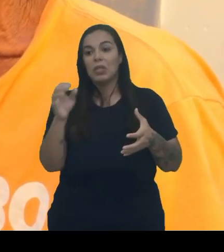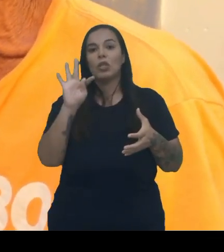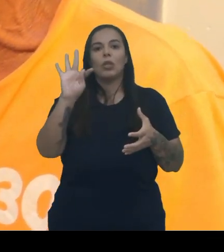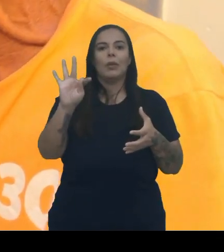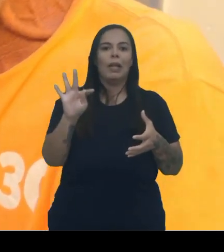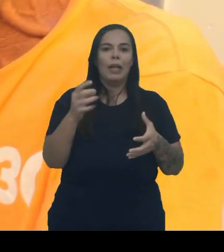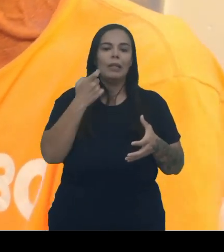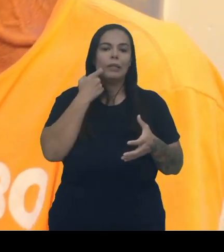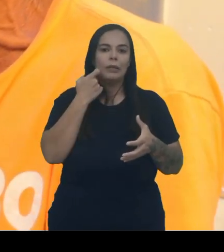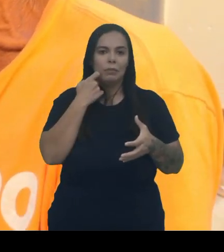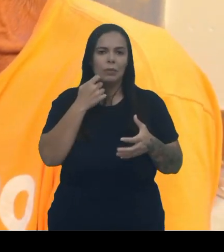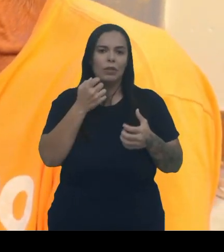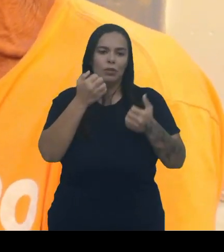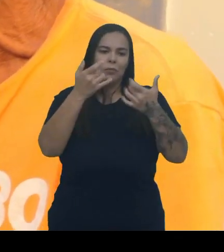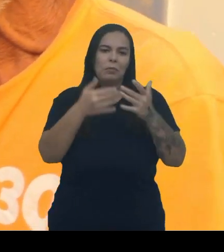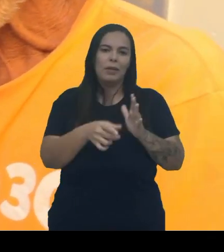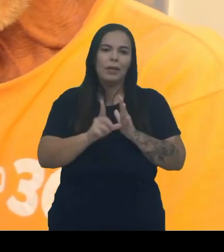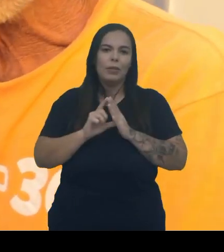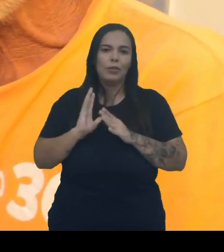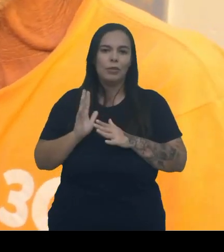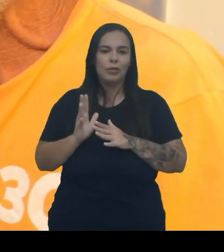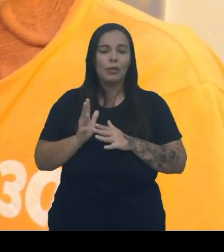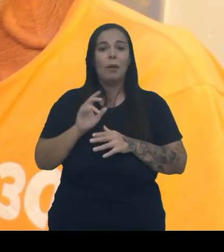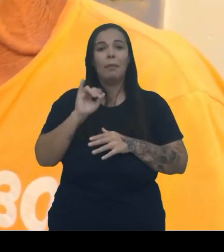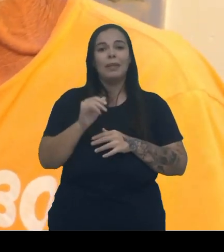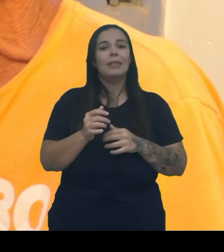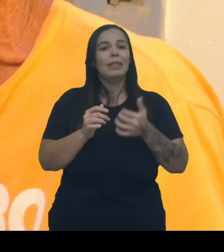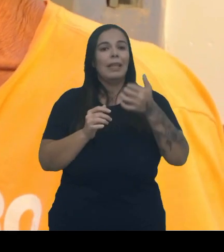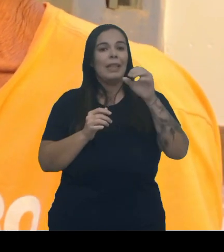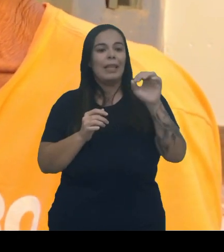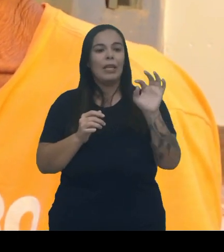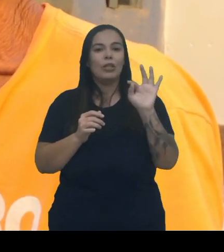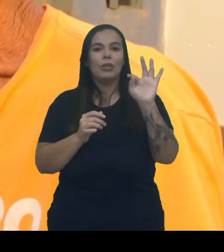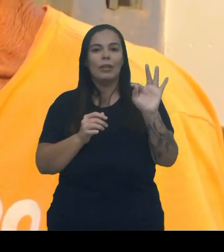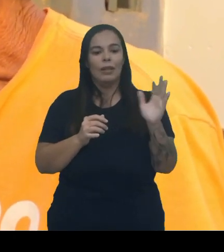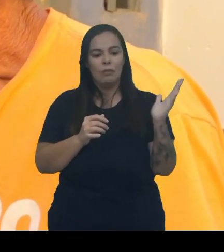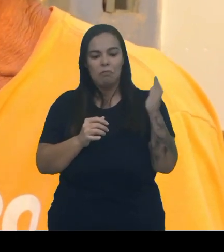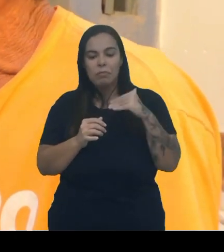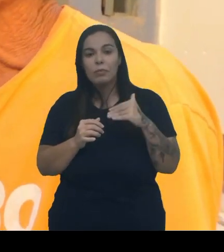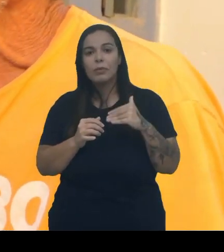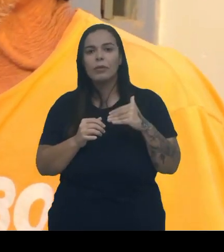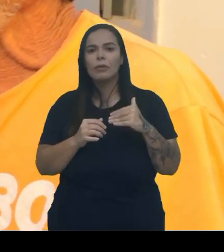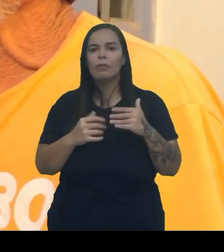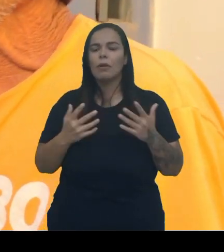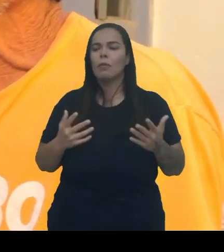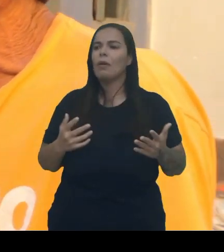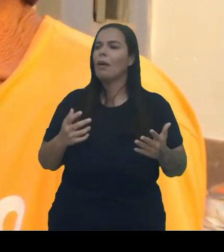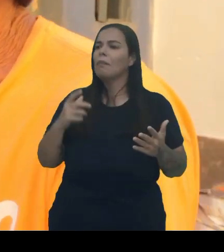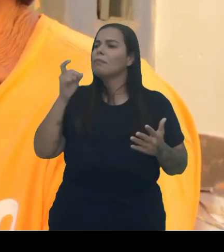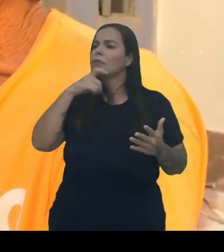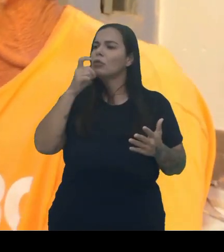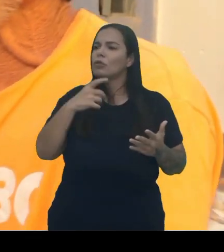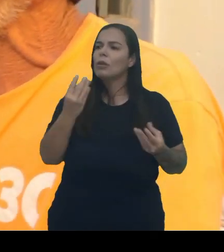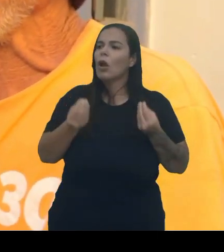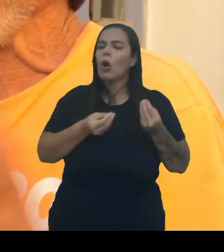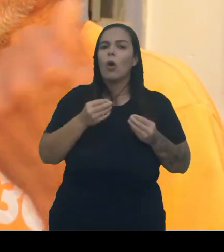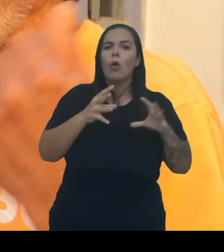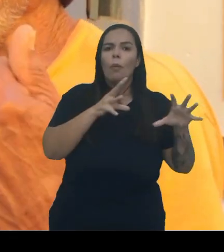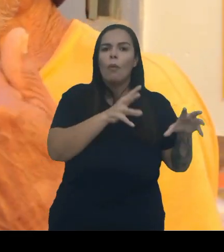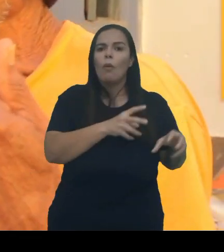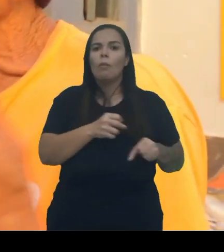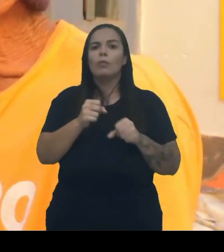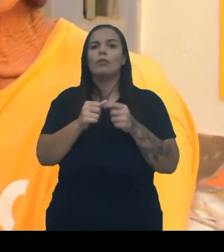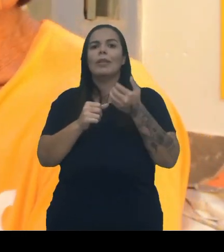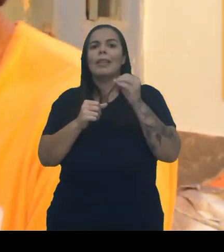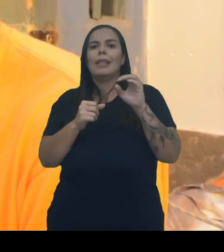10 toneladas de peixe, como eu expliquei para vocês. Que se trouxesse 8, 10 toneladas de peixe, pô, mas o cara é mentiroso, pô, como é que vai puxar 10